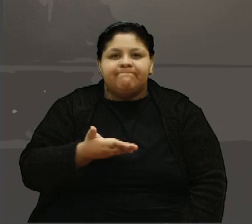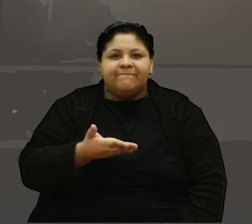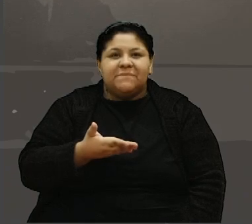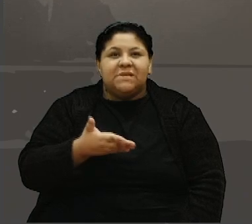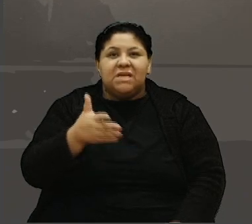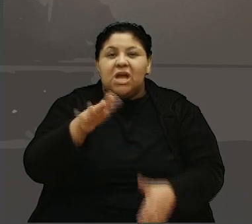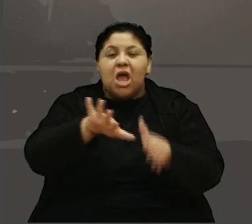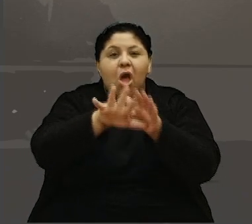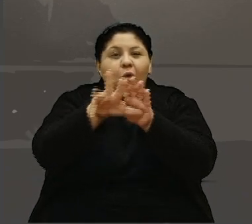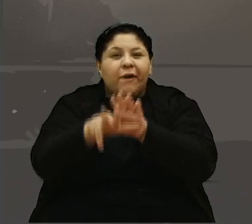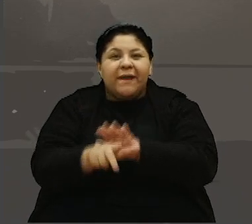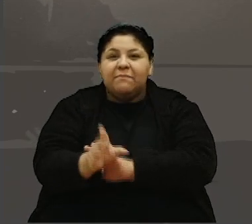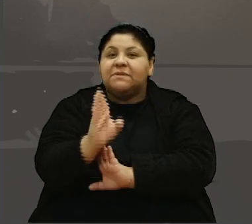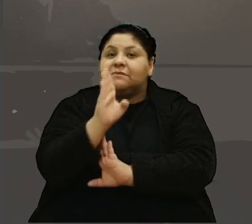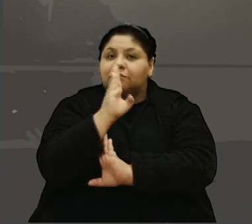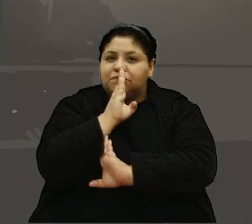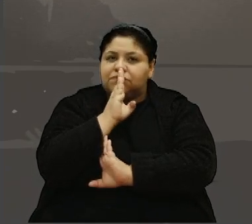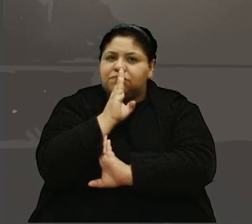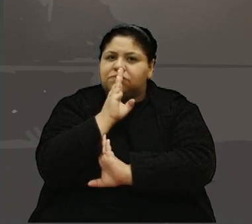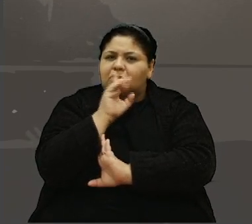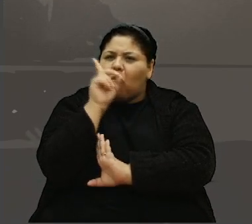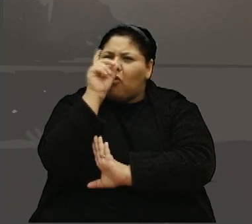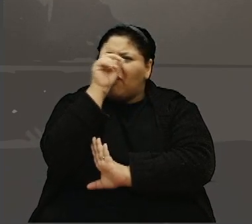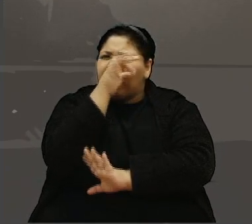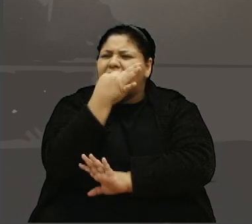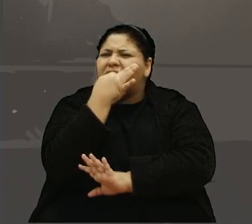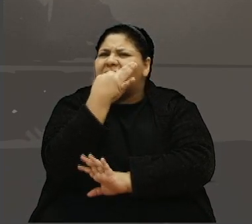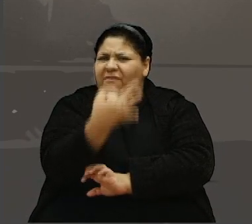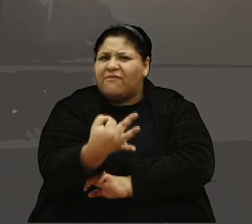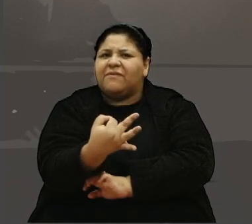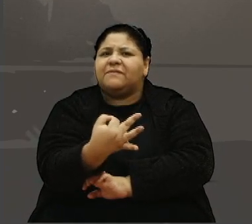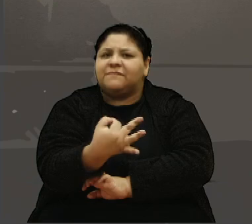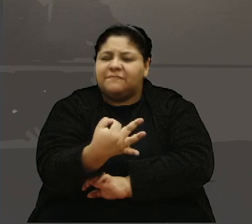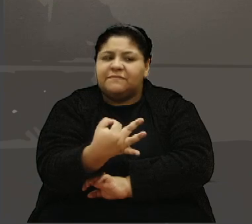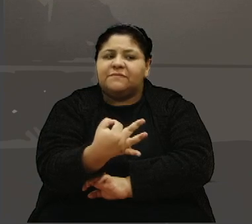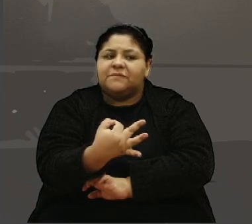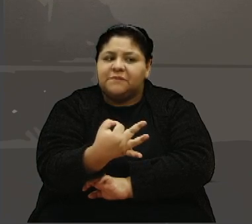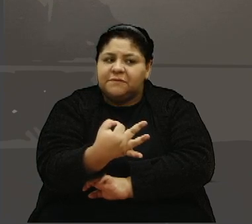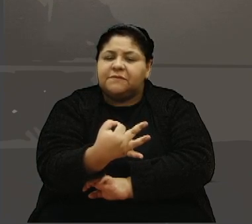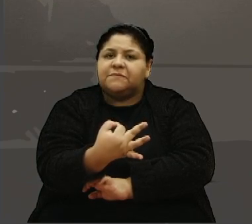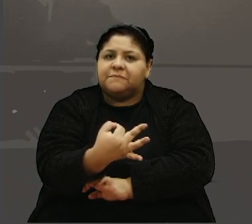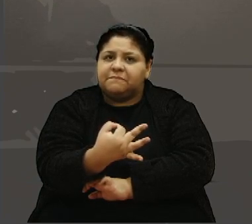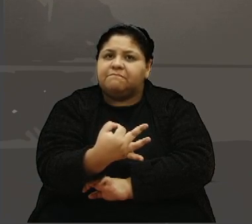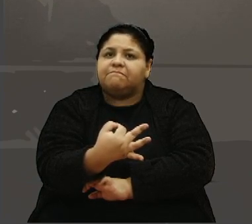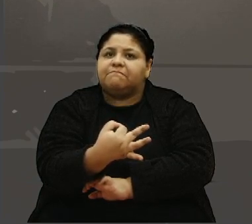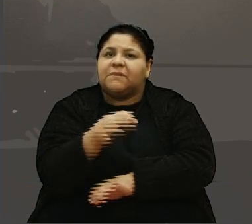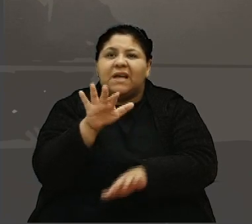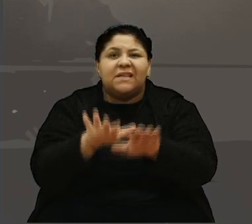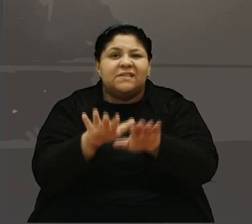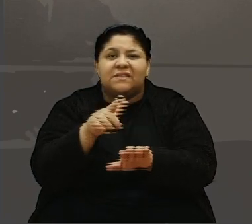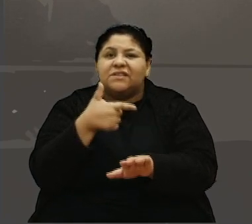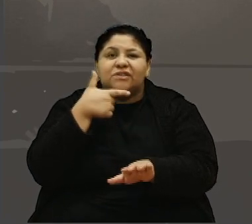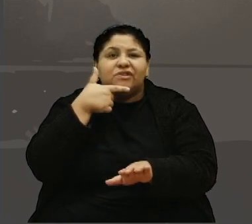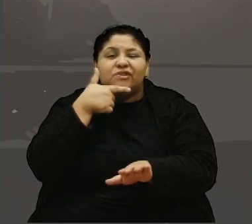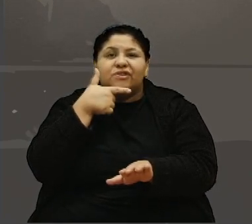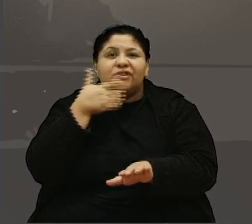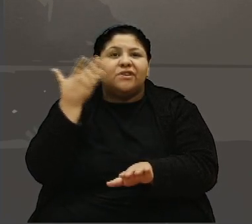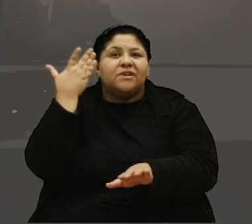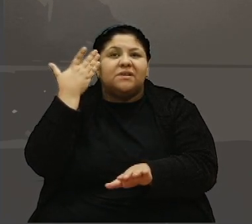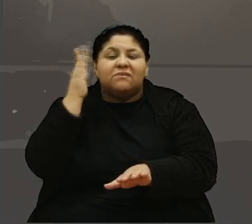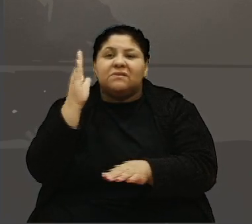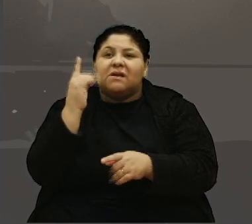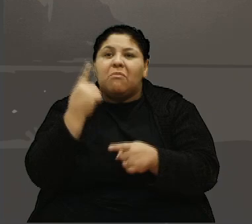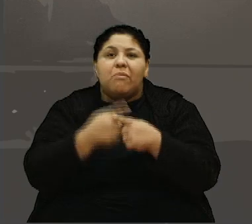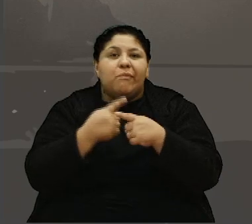crime silencioso, bárbaro, terrível, e que, na maioria dos casos, não chega nem sequer a ter algum tipo de